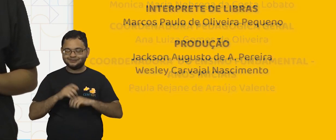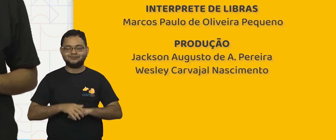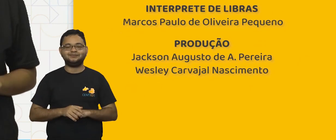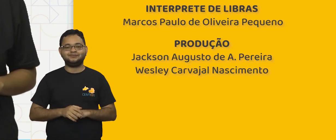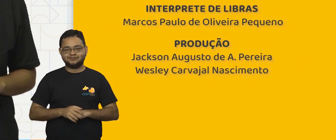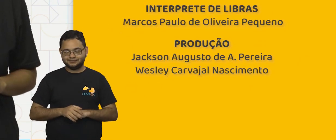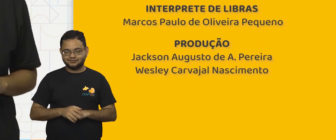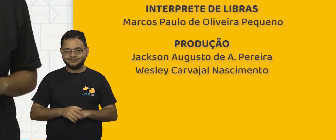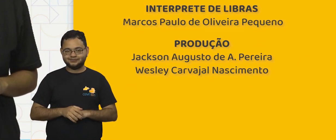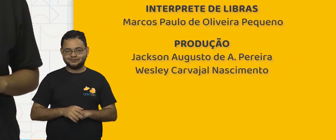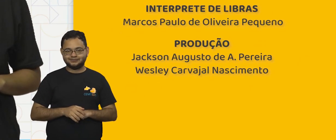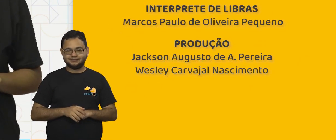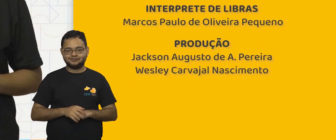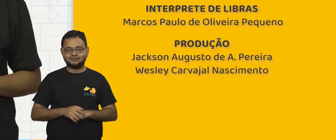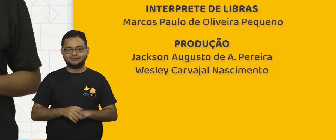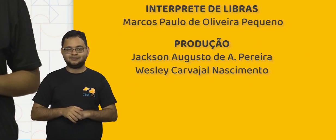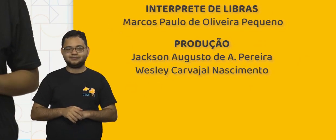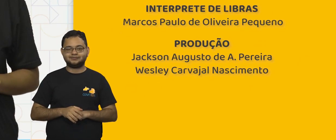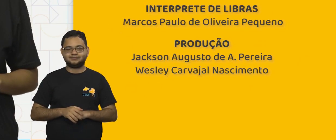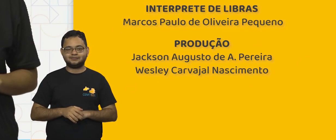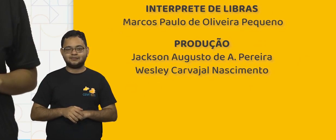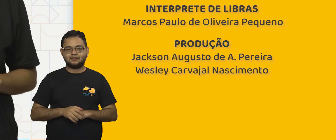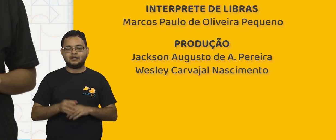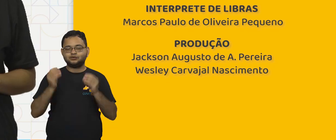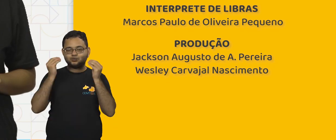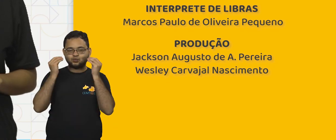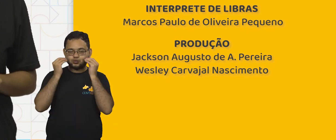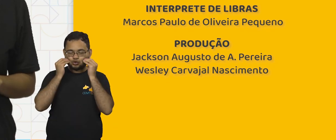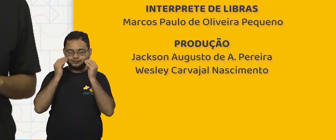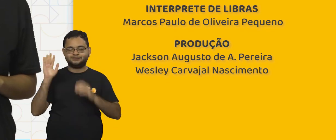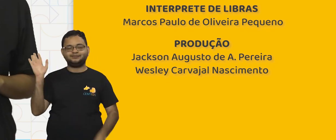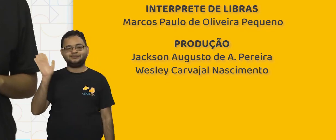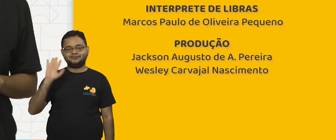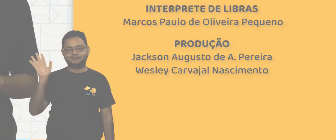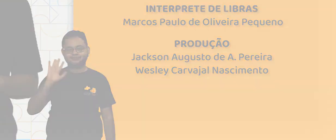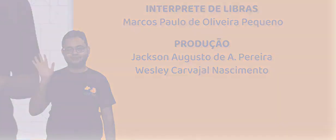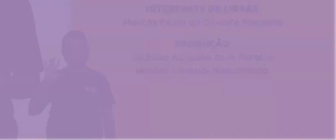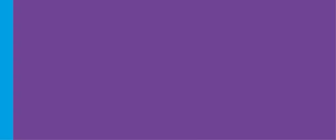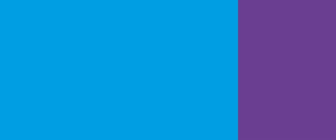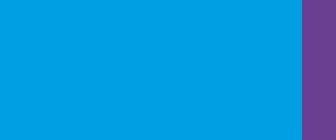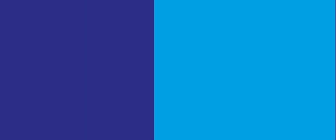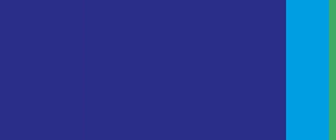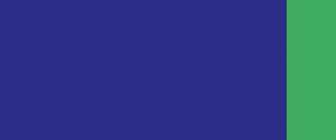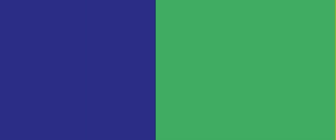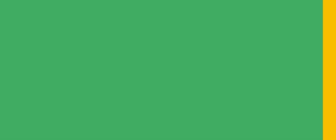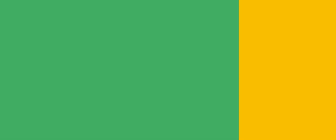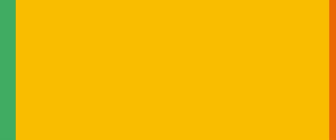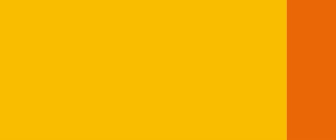vez, na sua maravilhosa companhia. Um beijo grande e até a próxima aula!